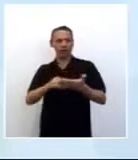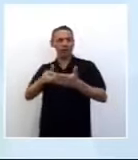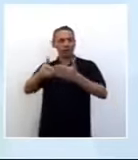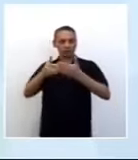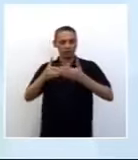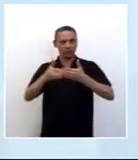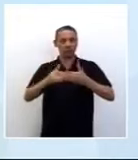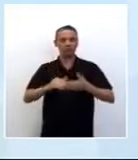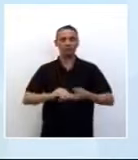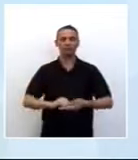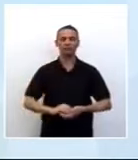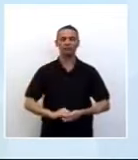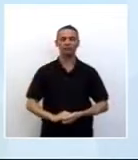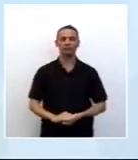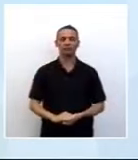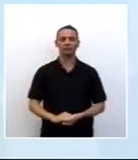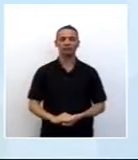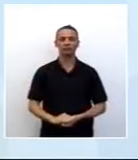João